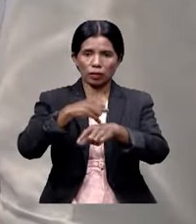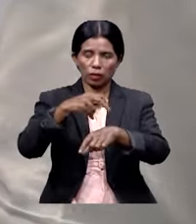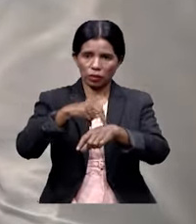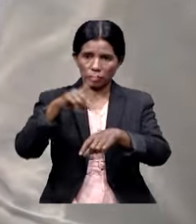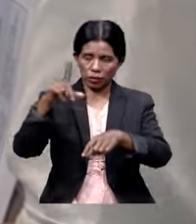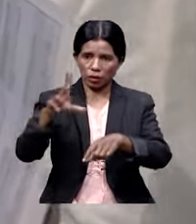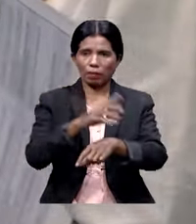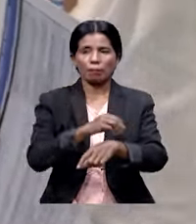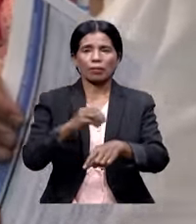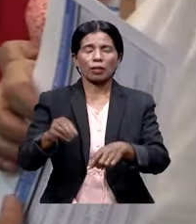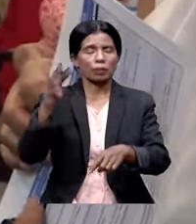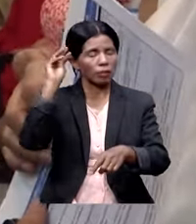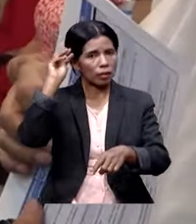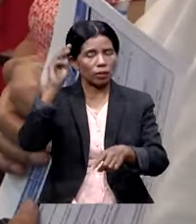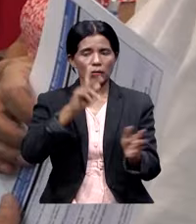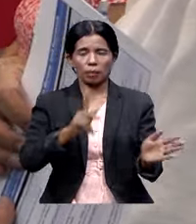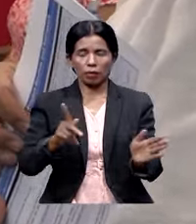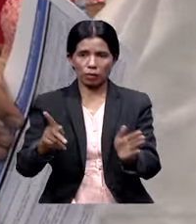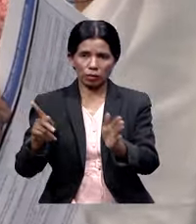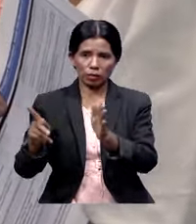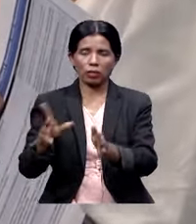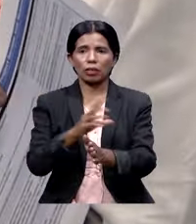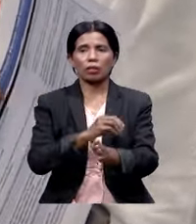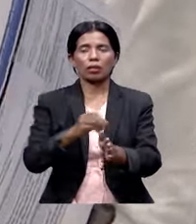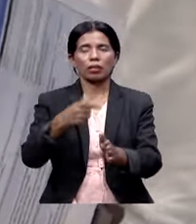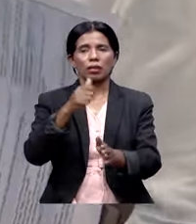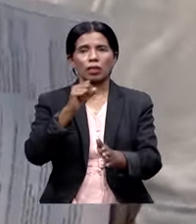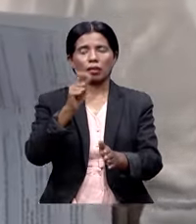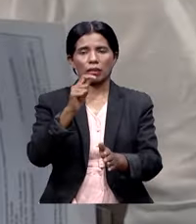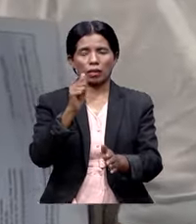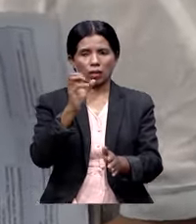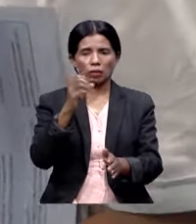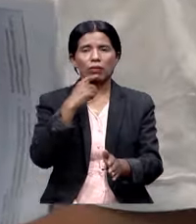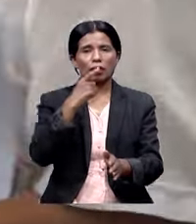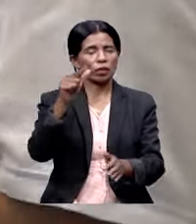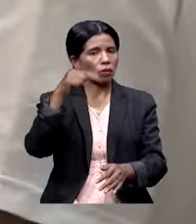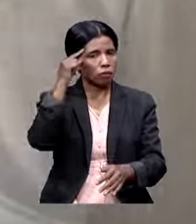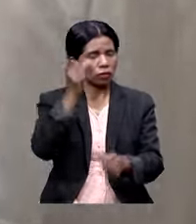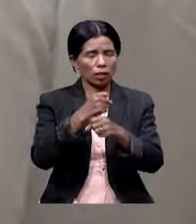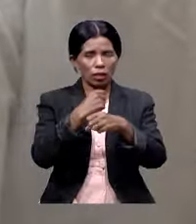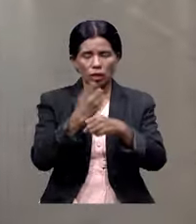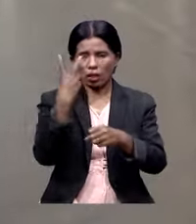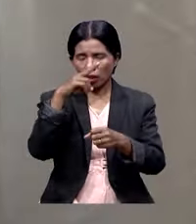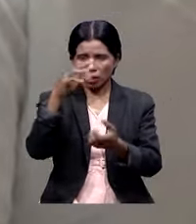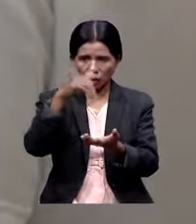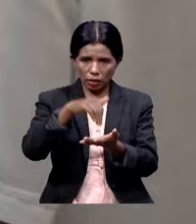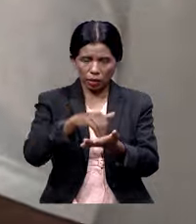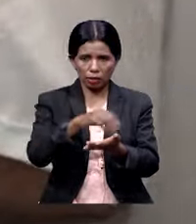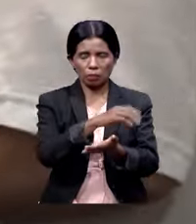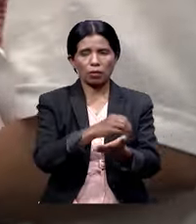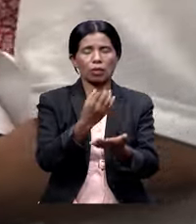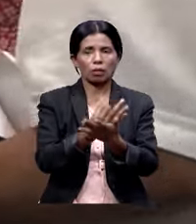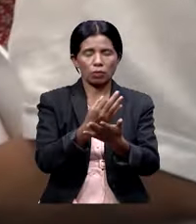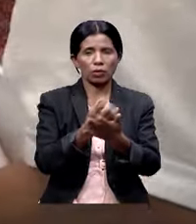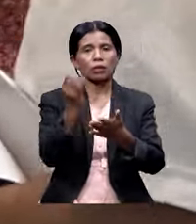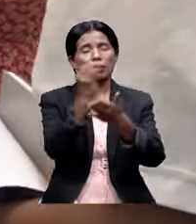em reunião, ministro Plano Investimento Estratégico, Gastão Souza Hateden, governo Serralo Fale revisão, ba custo no desenho